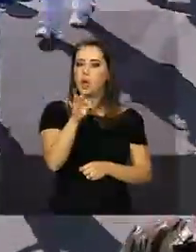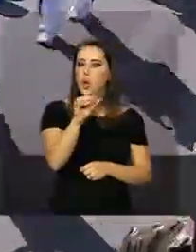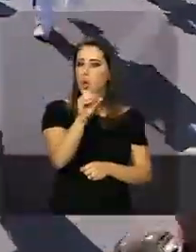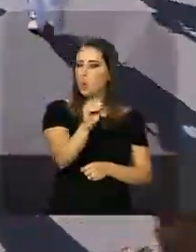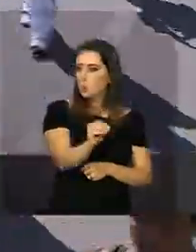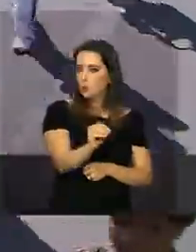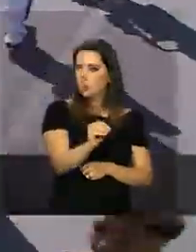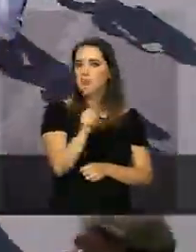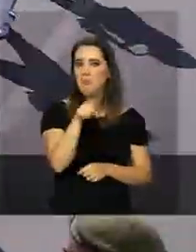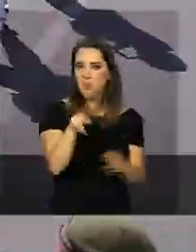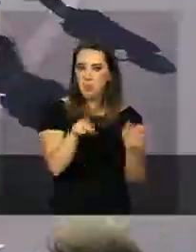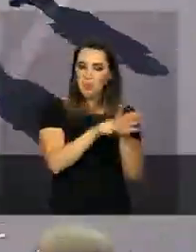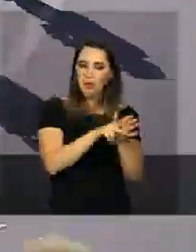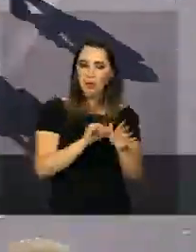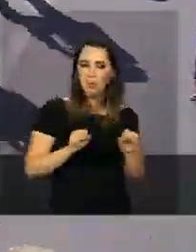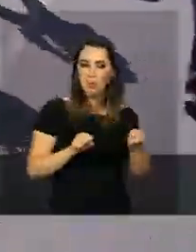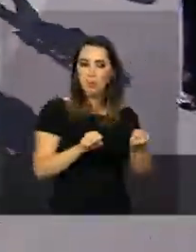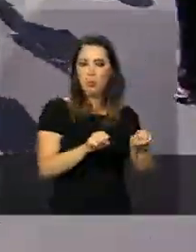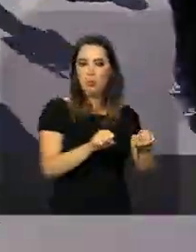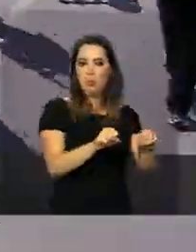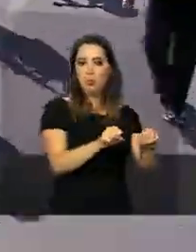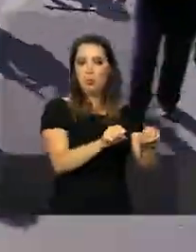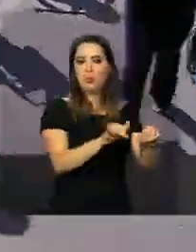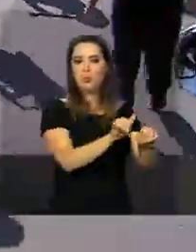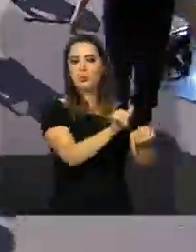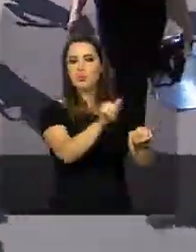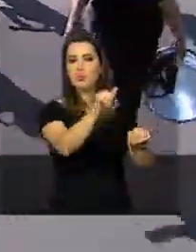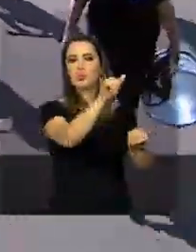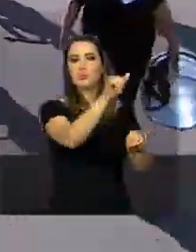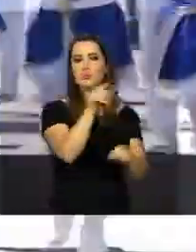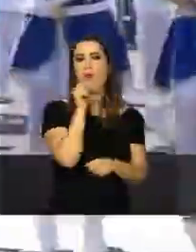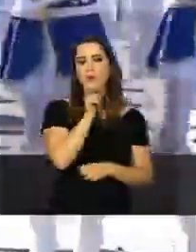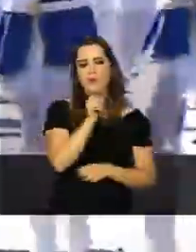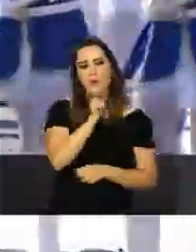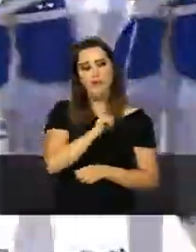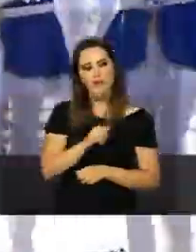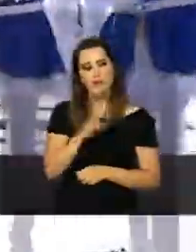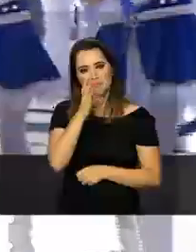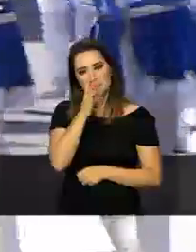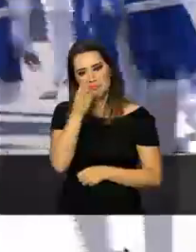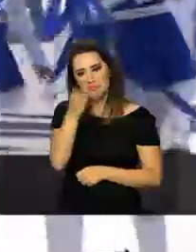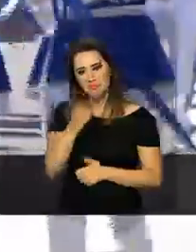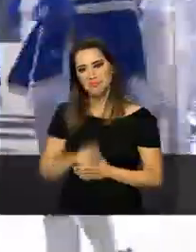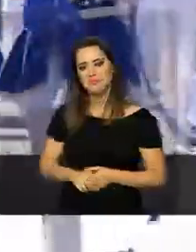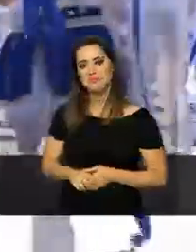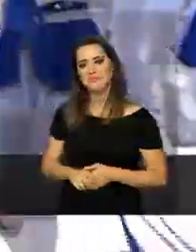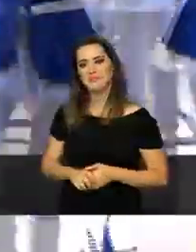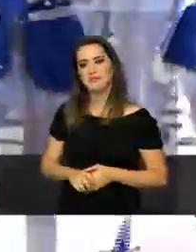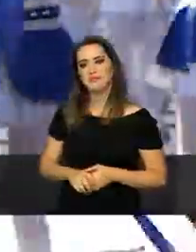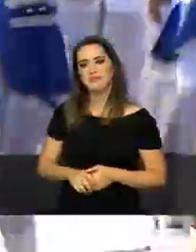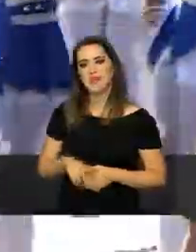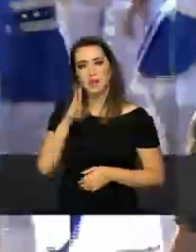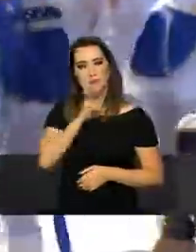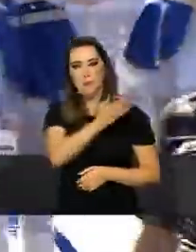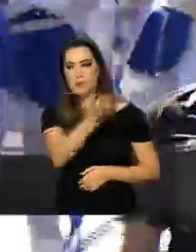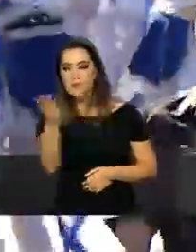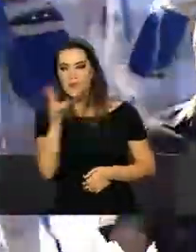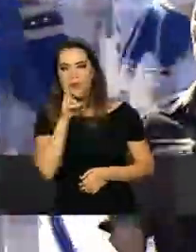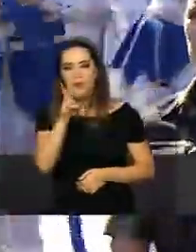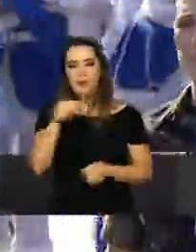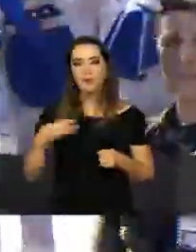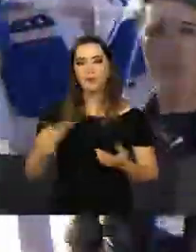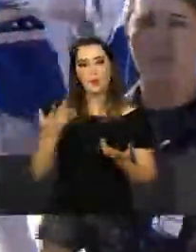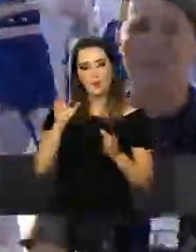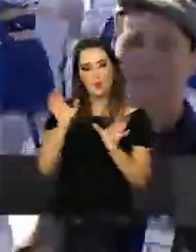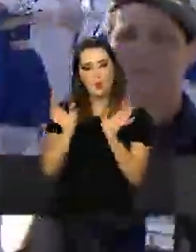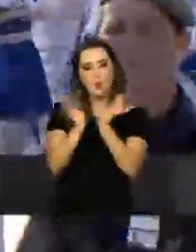né, Roberto? É verdade. Que nos encanta com uma das melhores canções de todos os tempos. Nós vamos dar mais uma olhadinha aí como é que está a